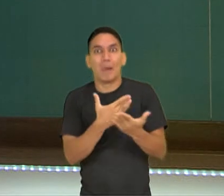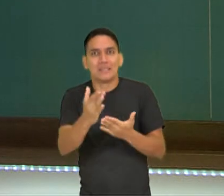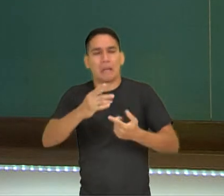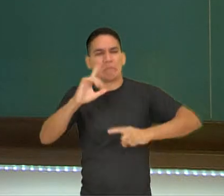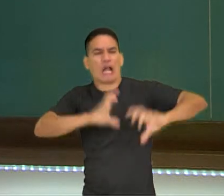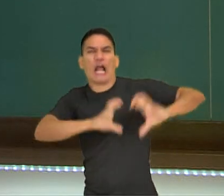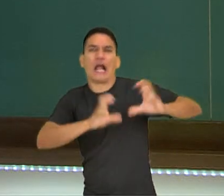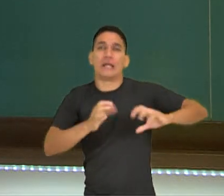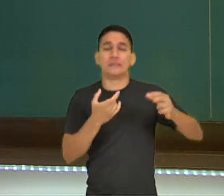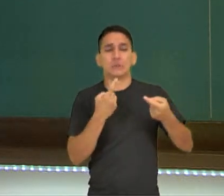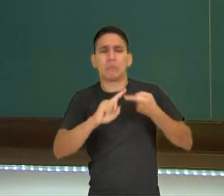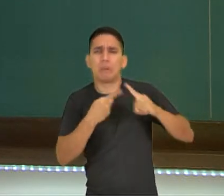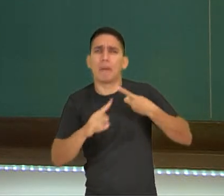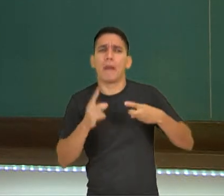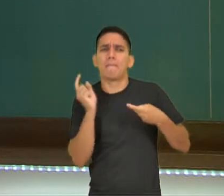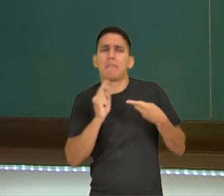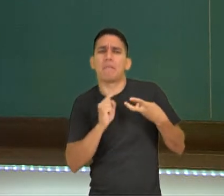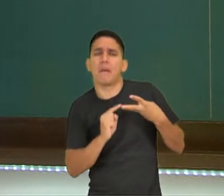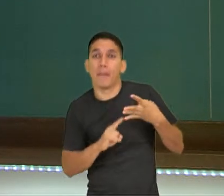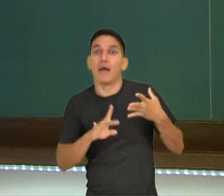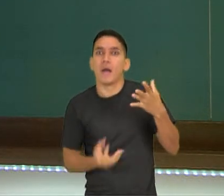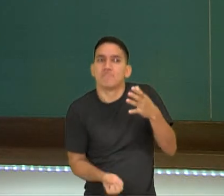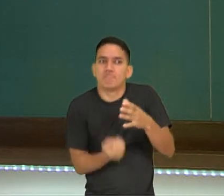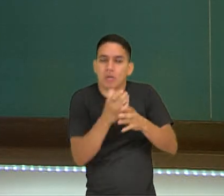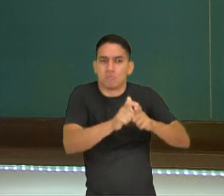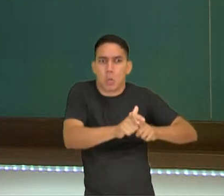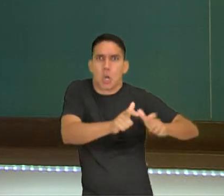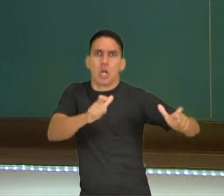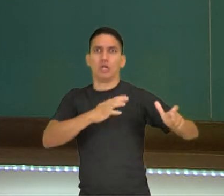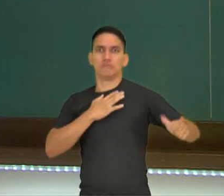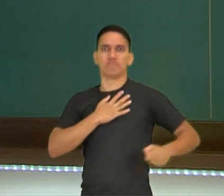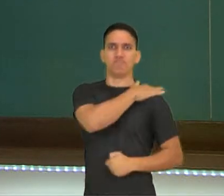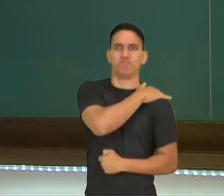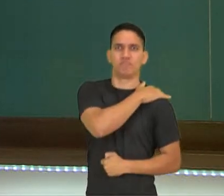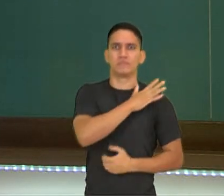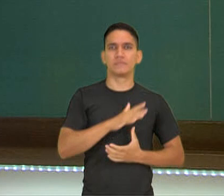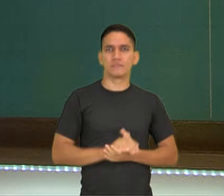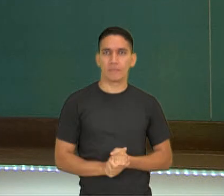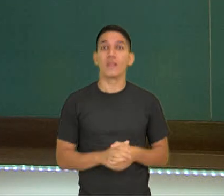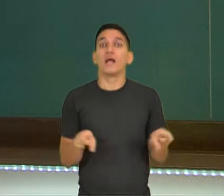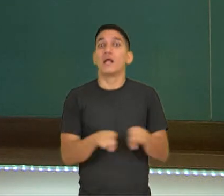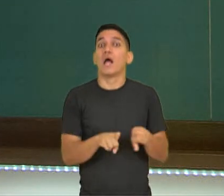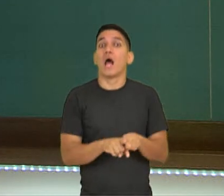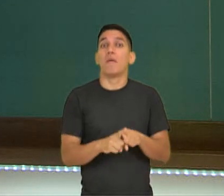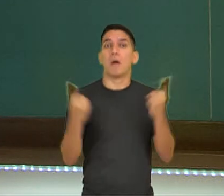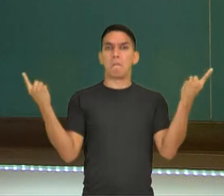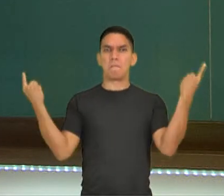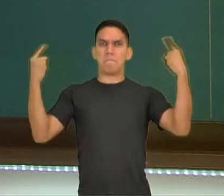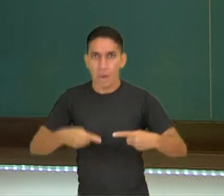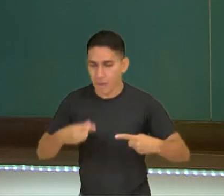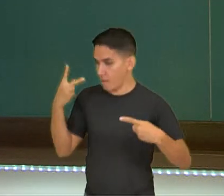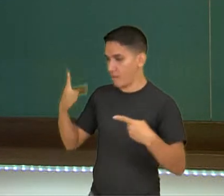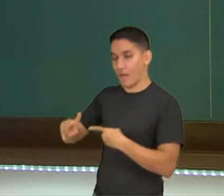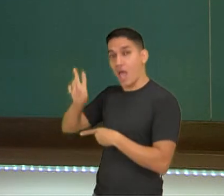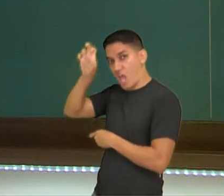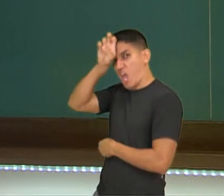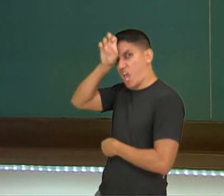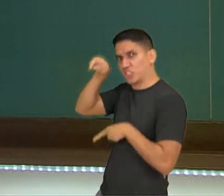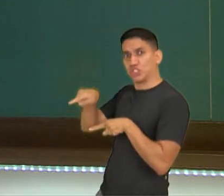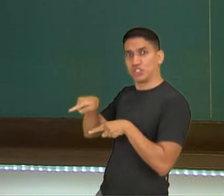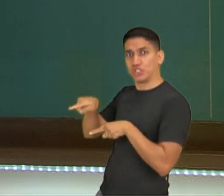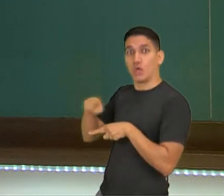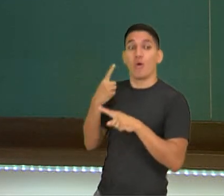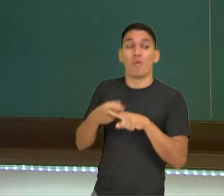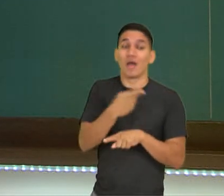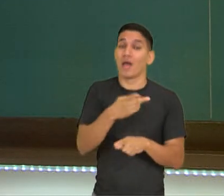que ser igual os arqueiros. E assim foram montando um super exército, também competindo com o Egito, e para se